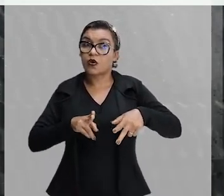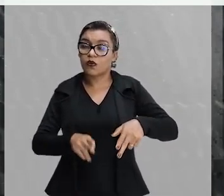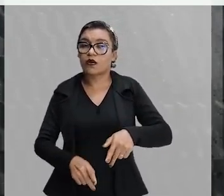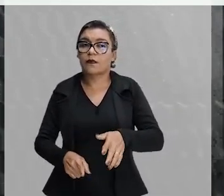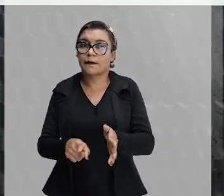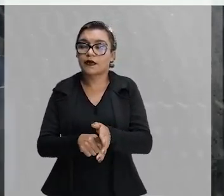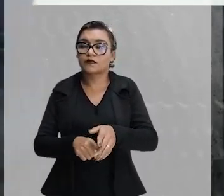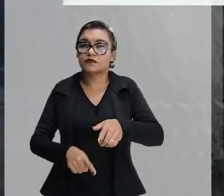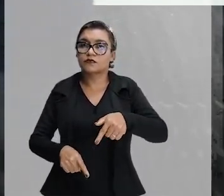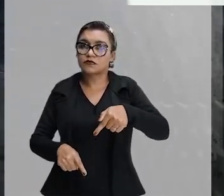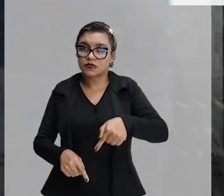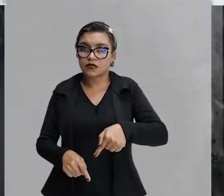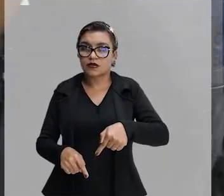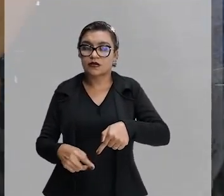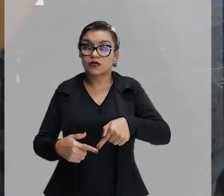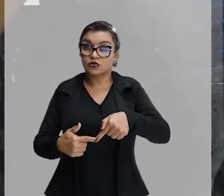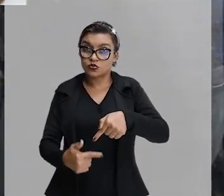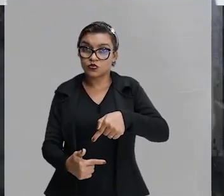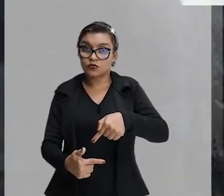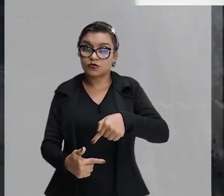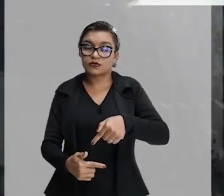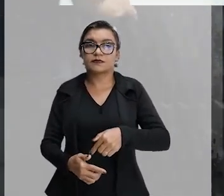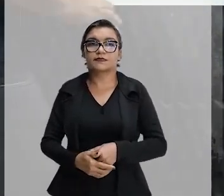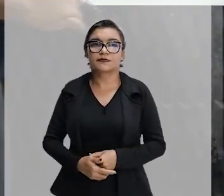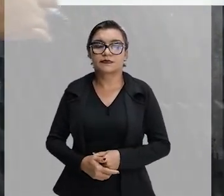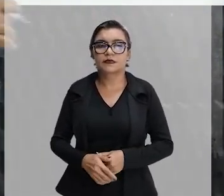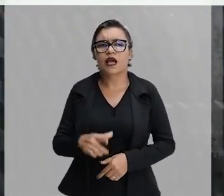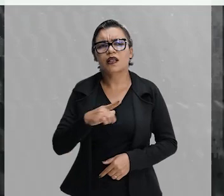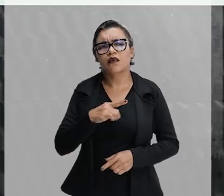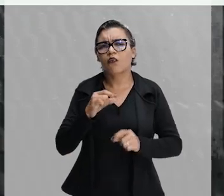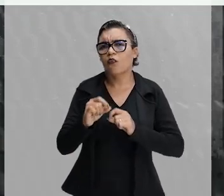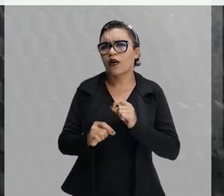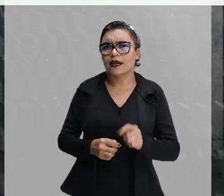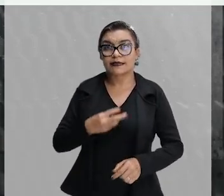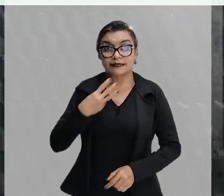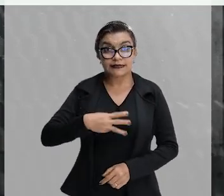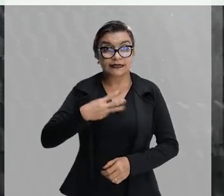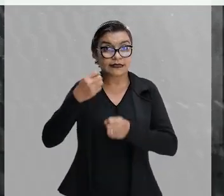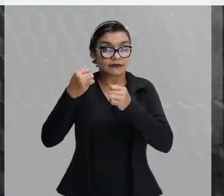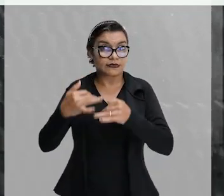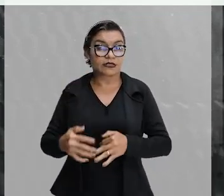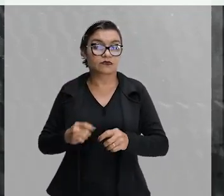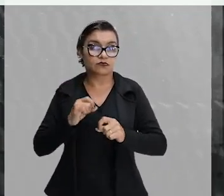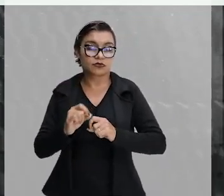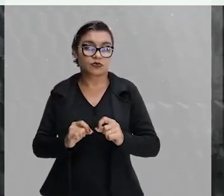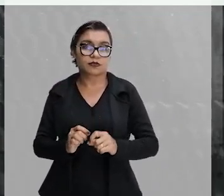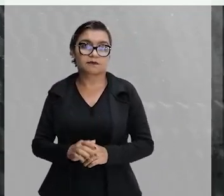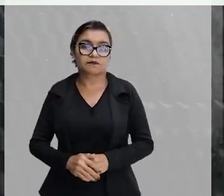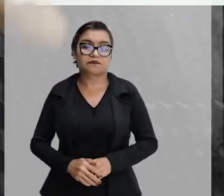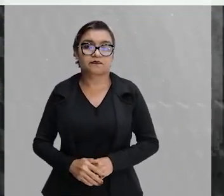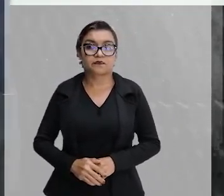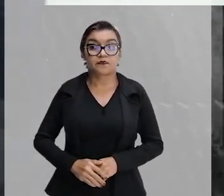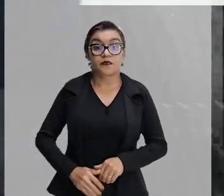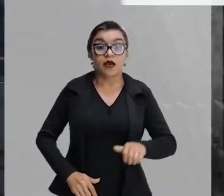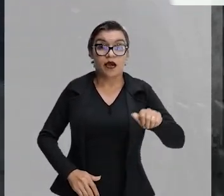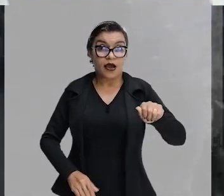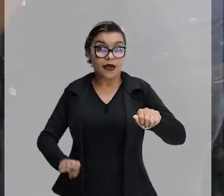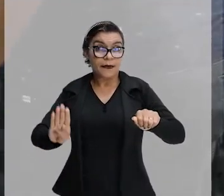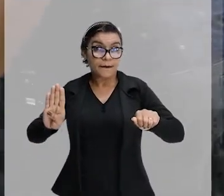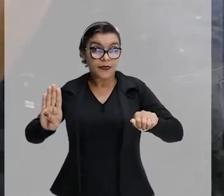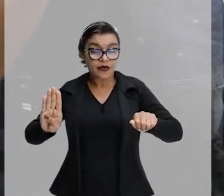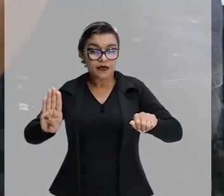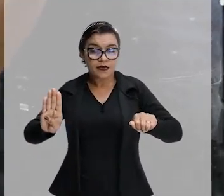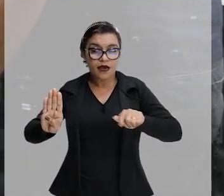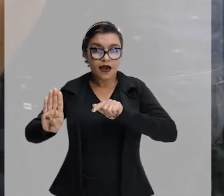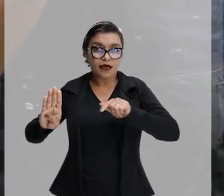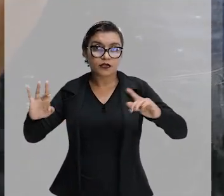última passagem. Na terceira passagem, nós vamos tocar A em B. A e B, ó. Então,